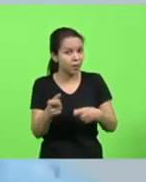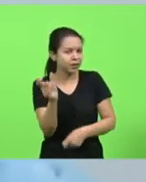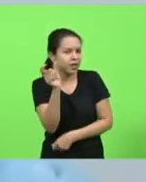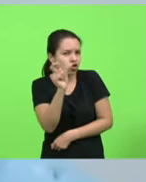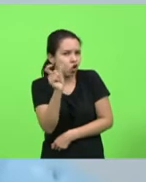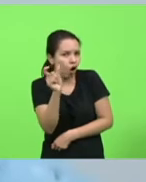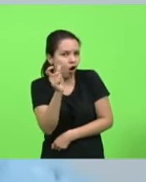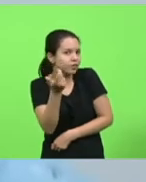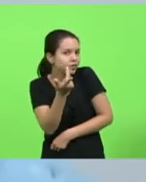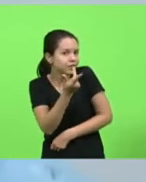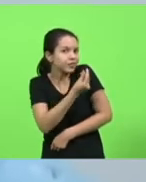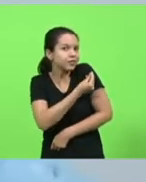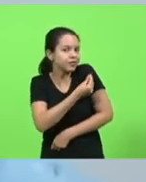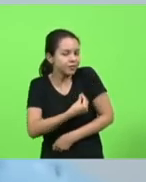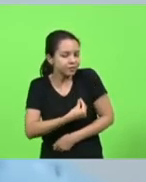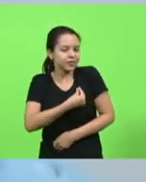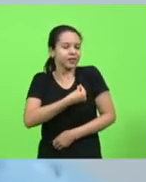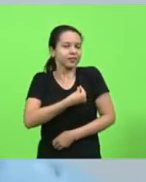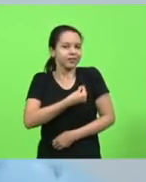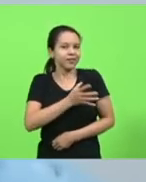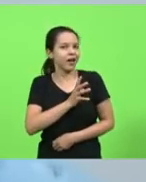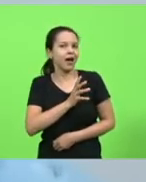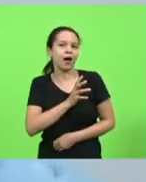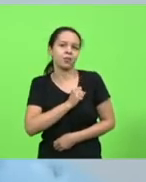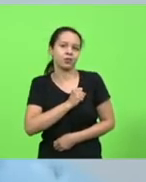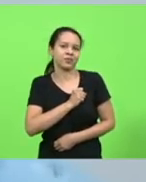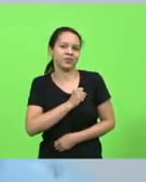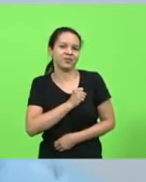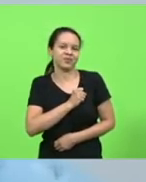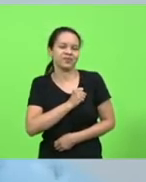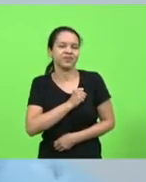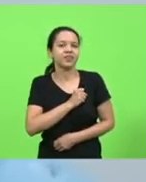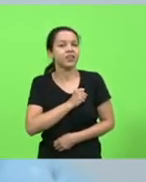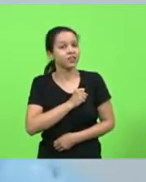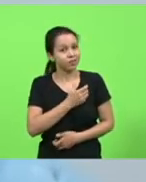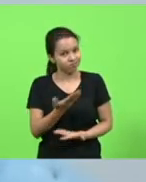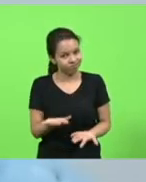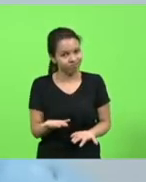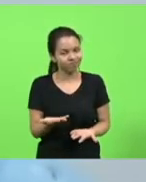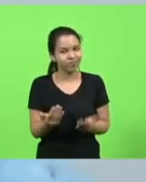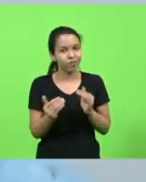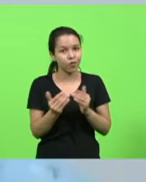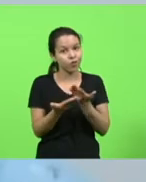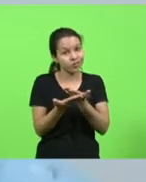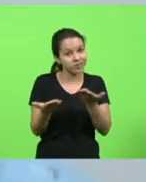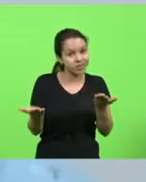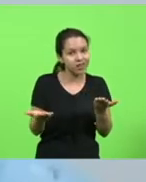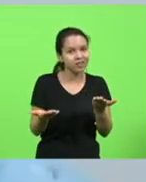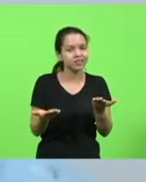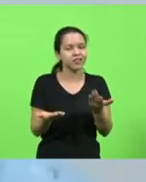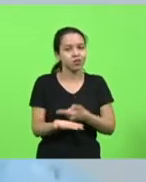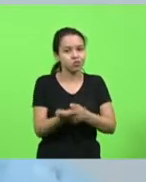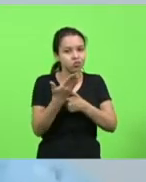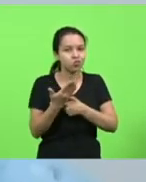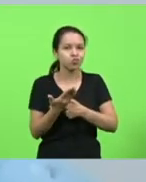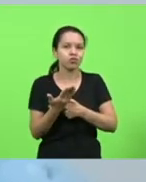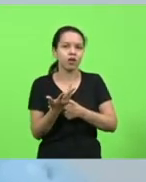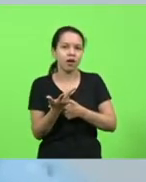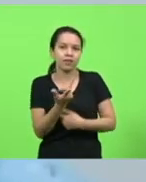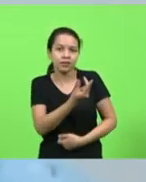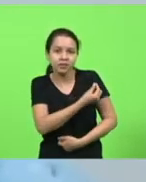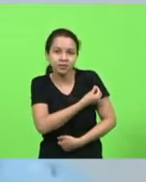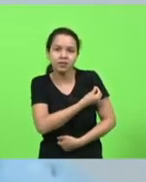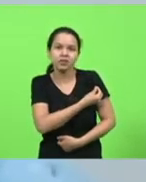amor. Então, contamos aí, né, com vocês para que já assim a vacina venha para os nossos